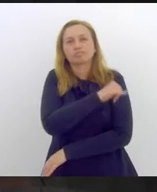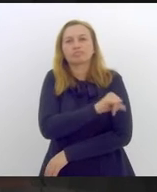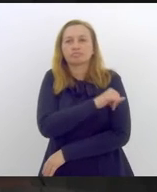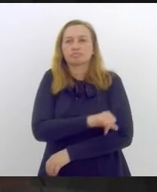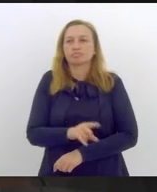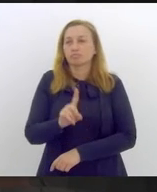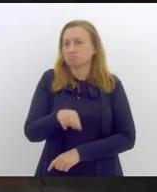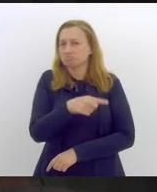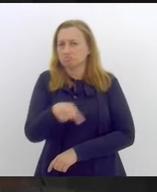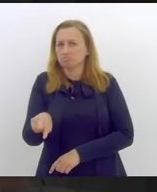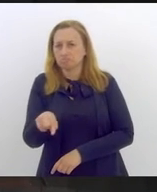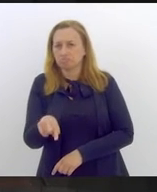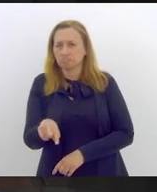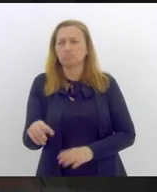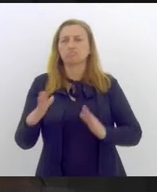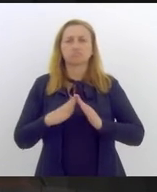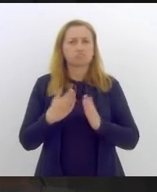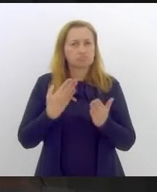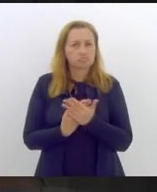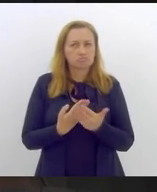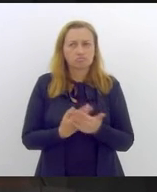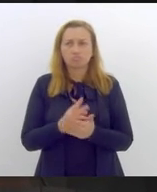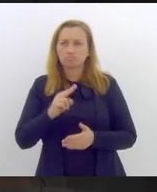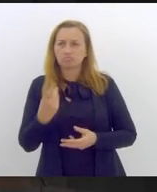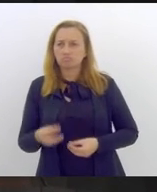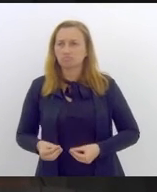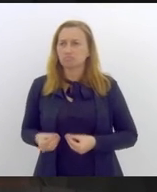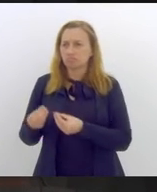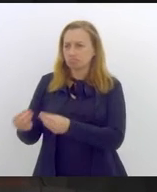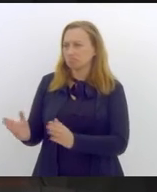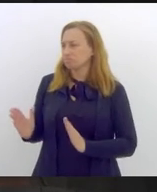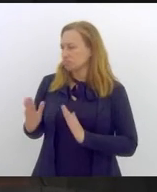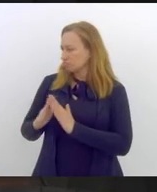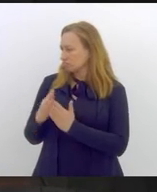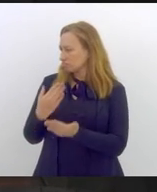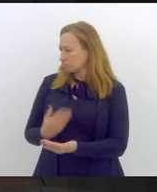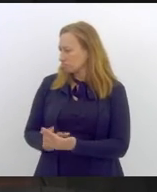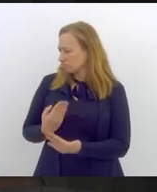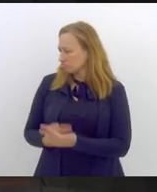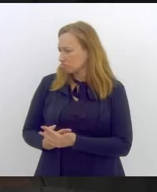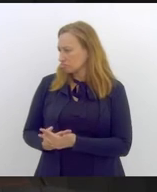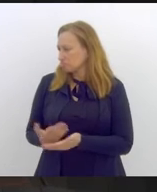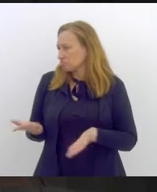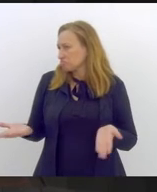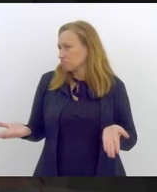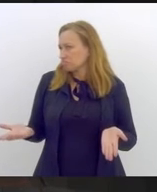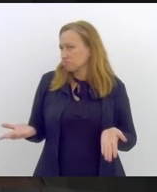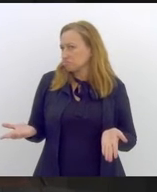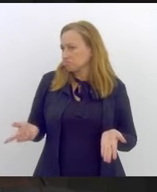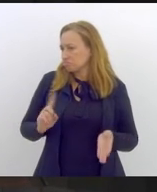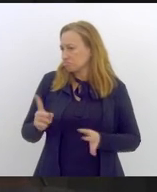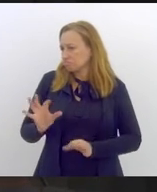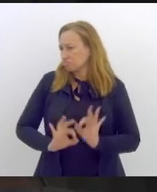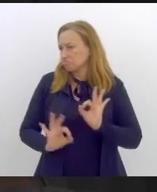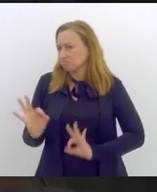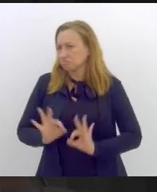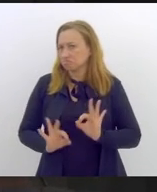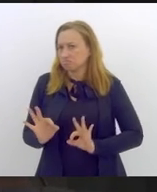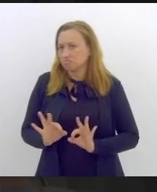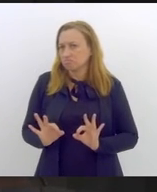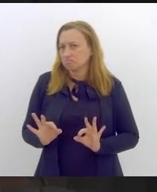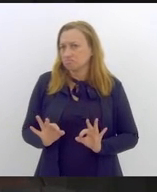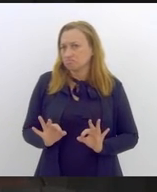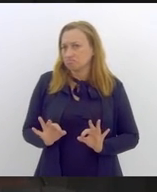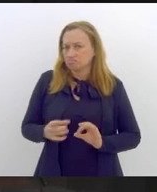excluídas objetivamente da escola ou entregues a uma escola absolutamente despreparada ou